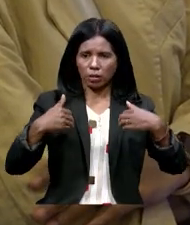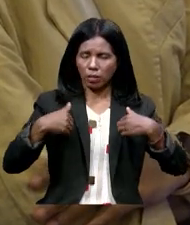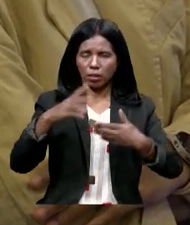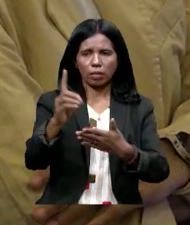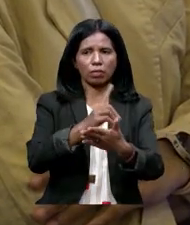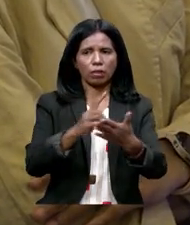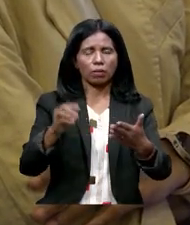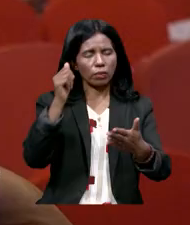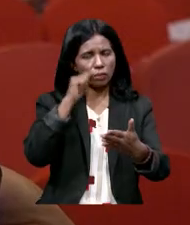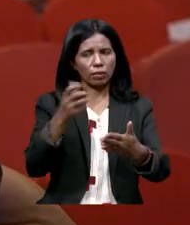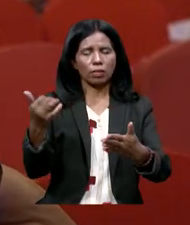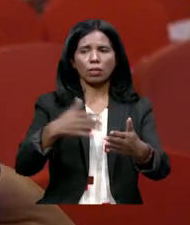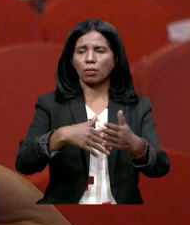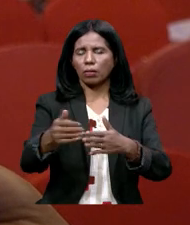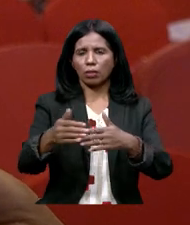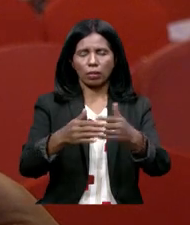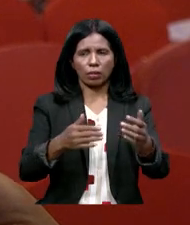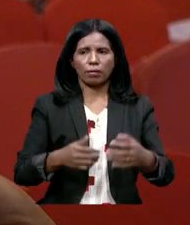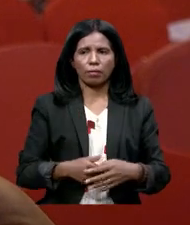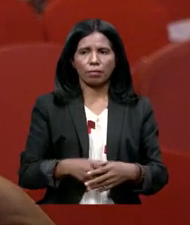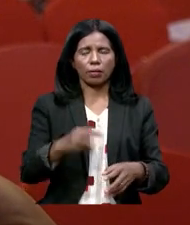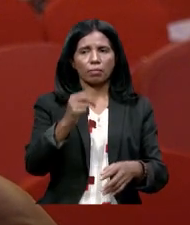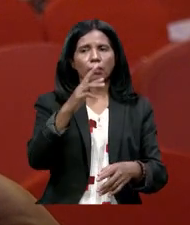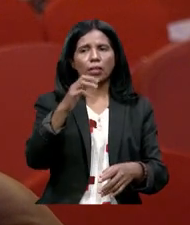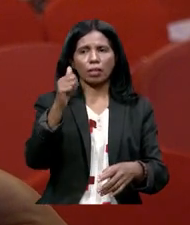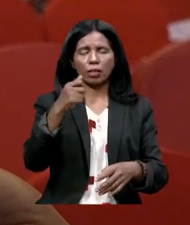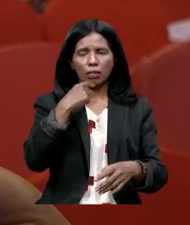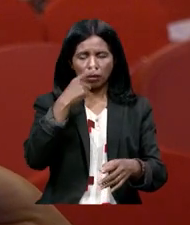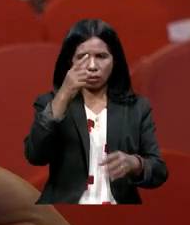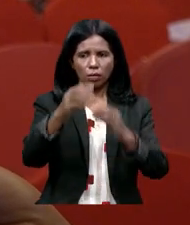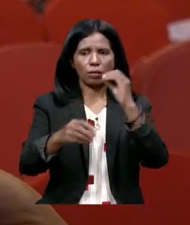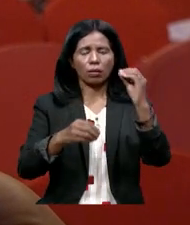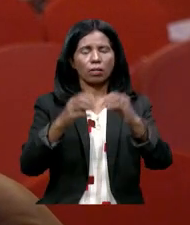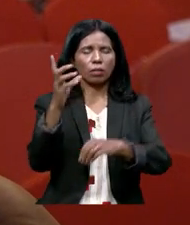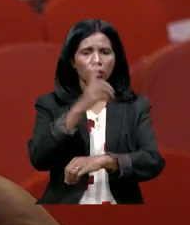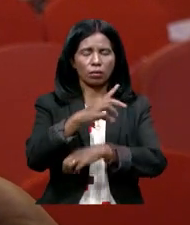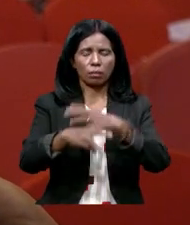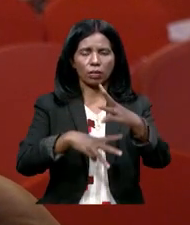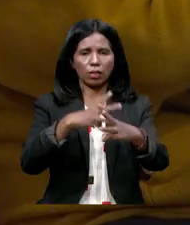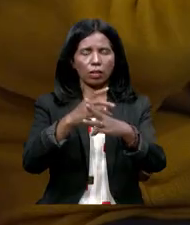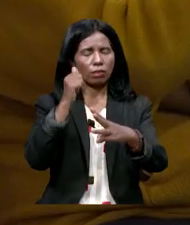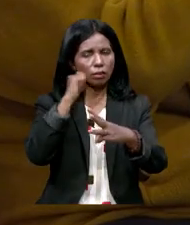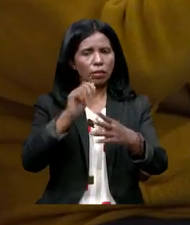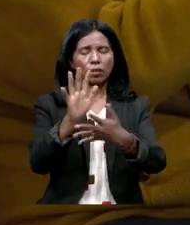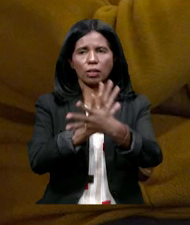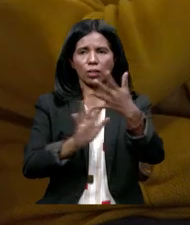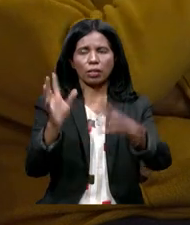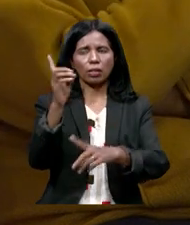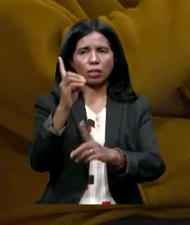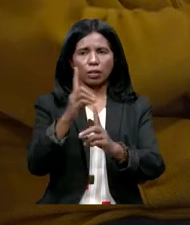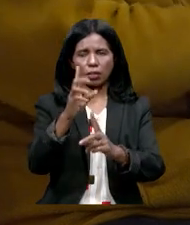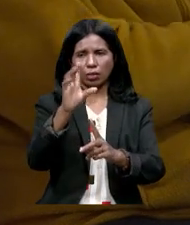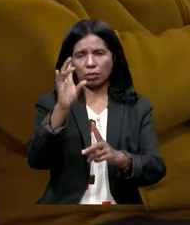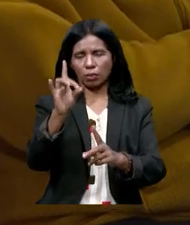para feto sire e a qualquer situação. Maria Filomena ato questão ne relaciona ao loro mundial feto na BEC comemora e a loro anualo